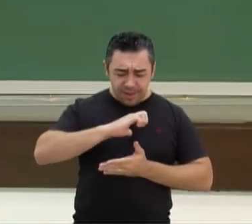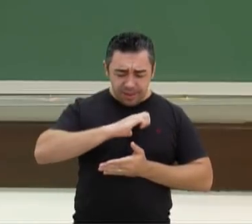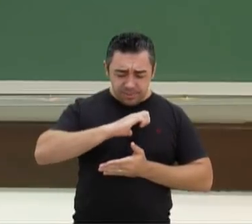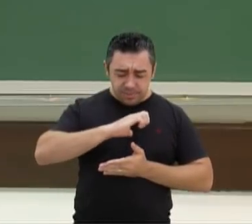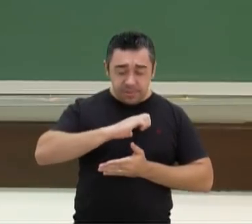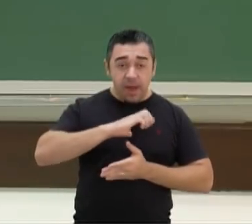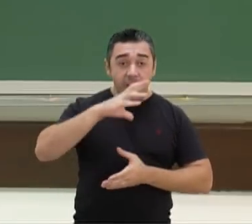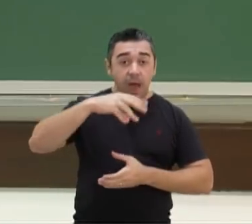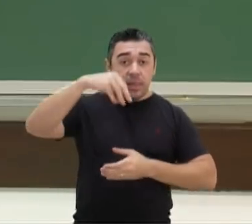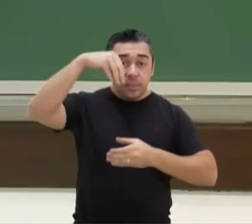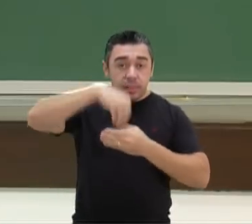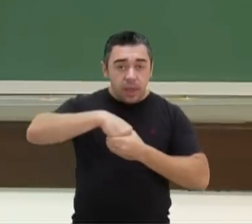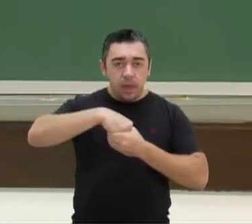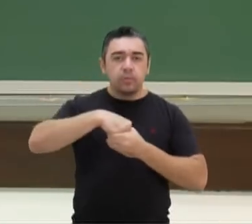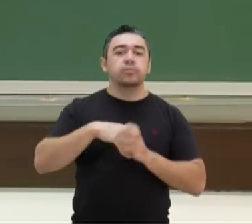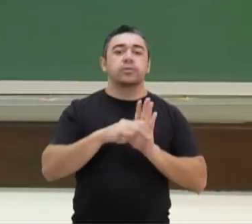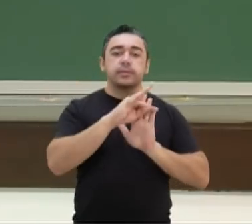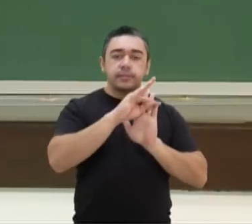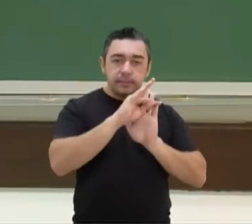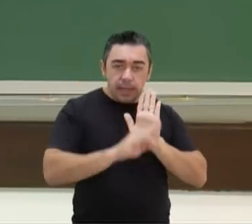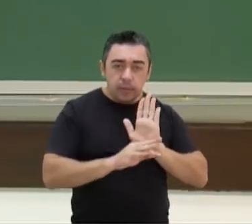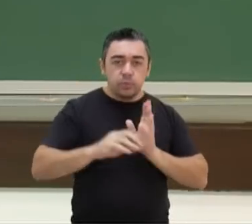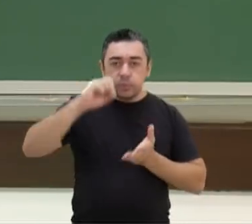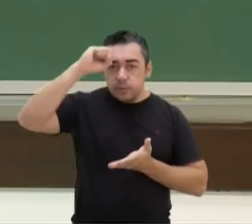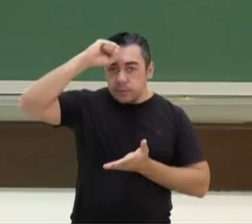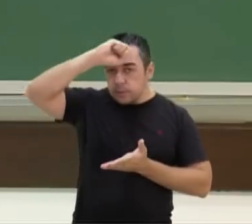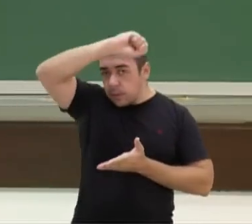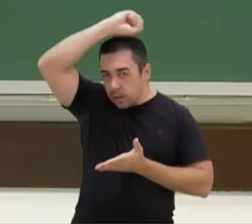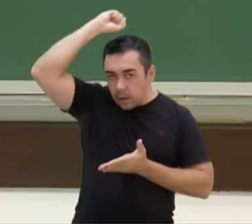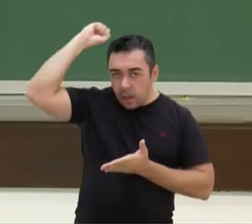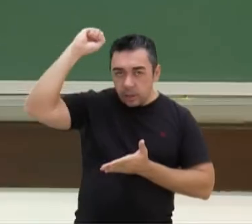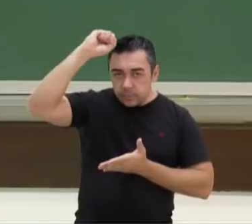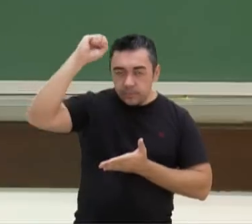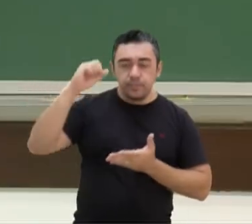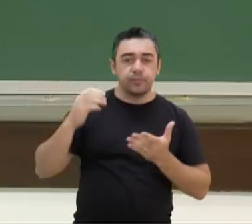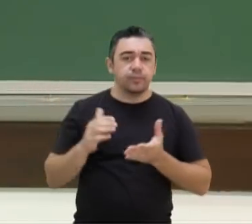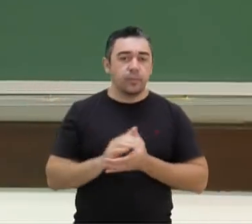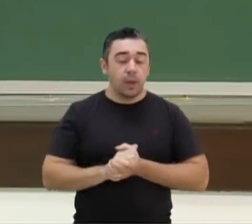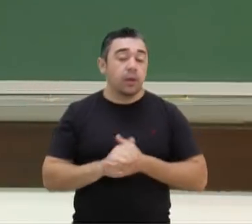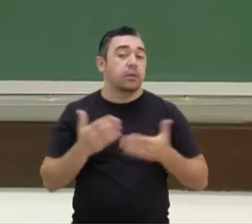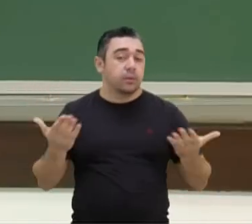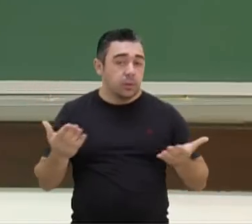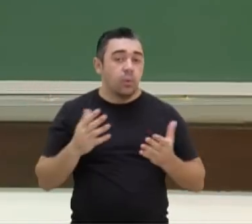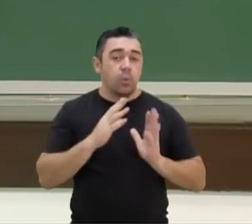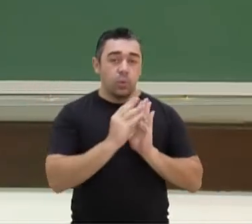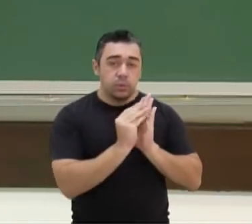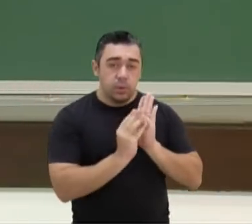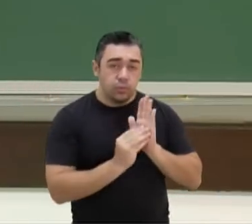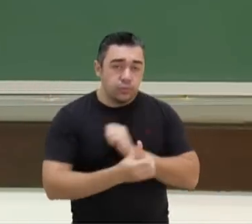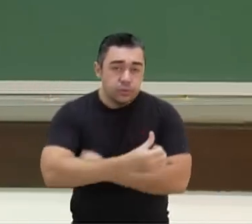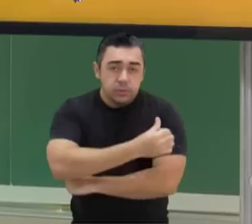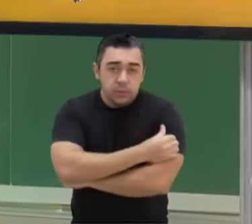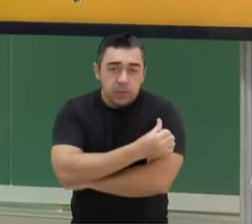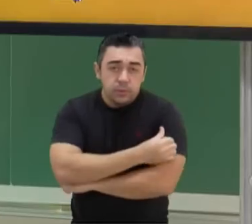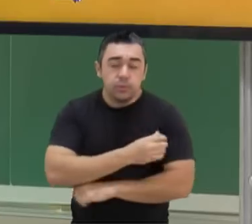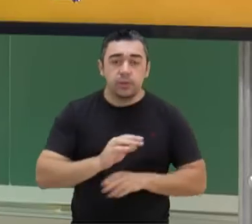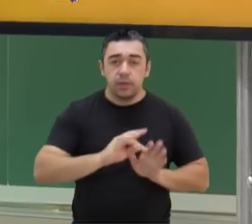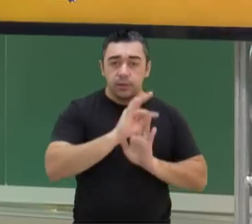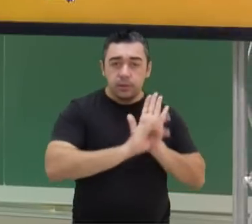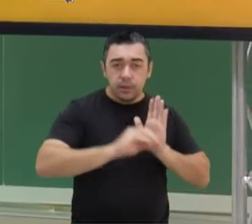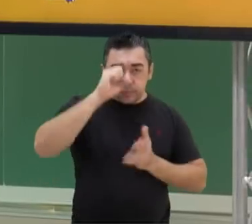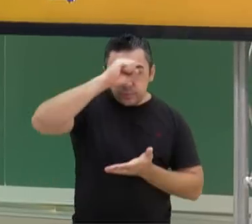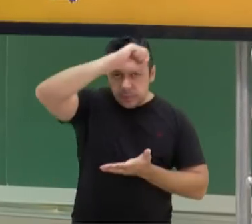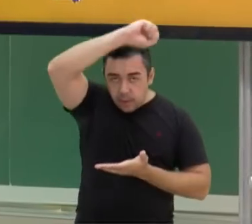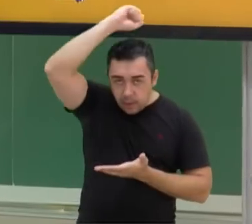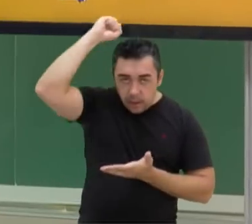O conteúdo geral que a gente vem trabalhando aqui no sexto ano são textos sagrados. Mas, então, tem o texto nos